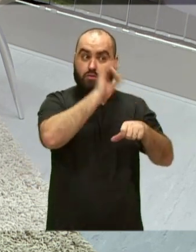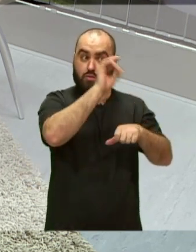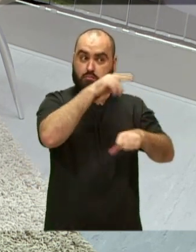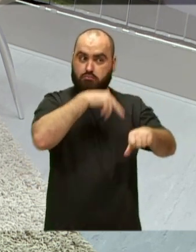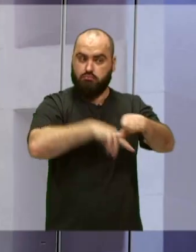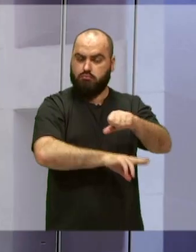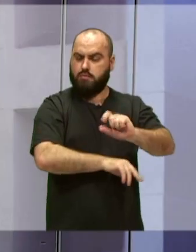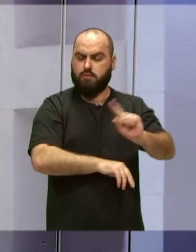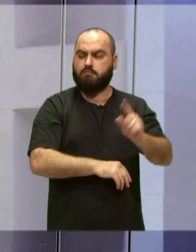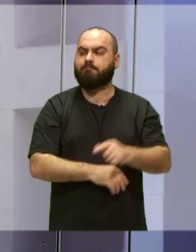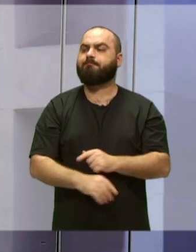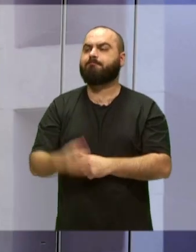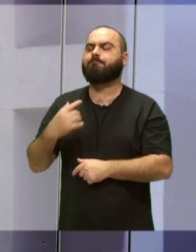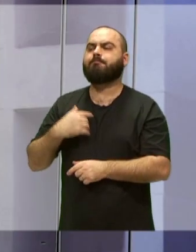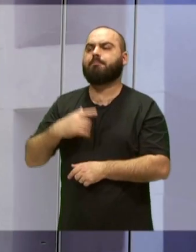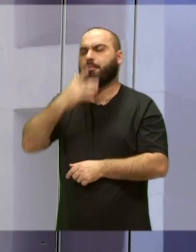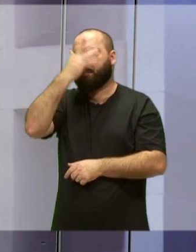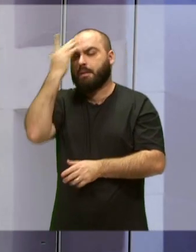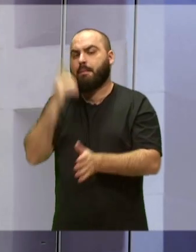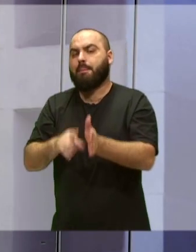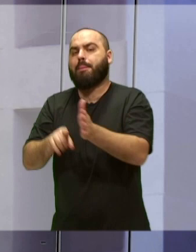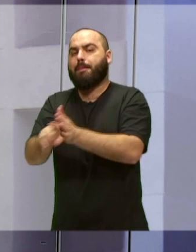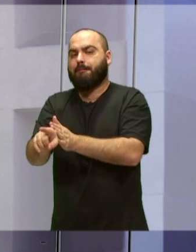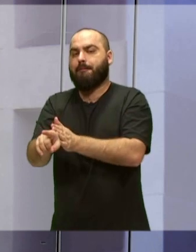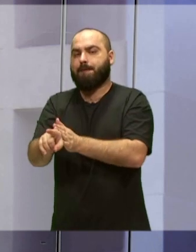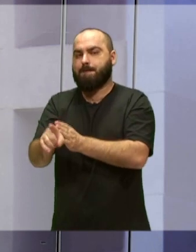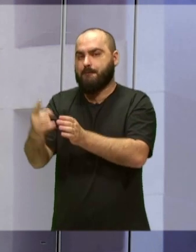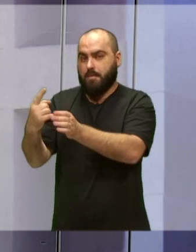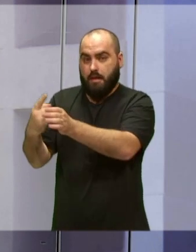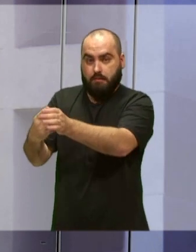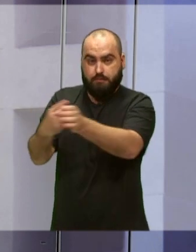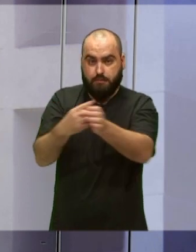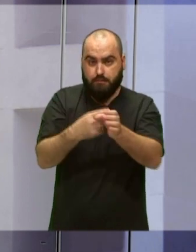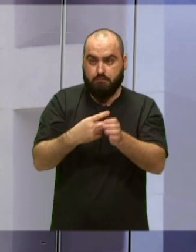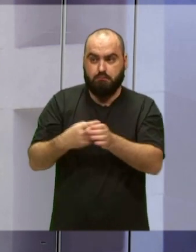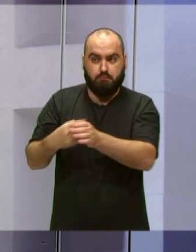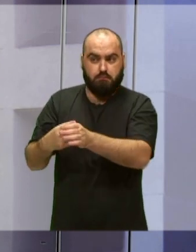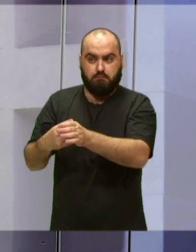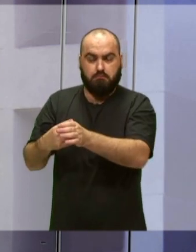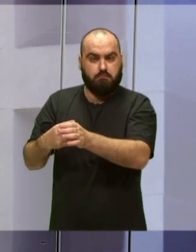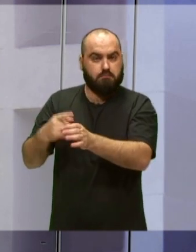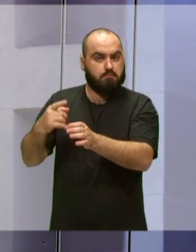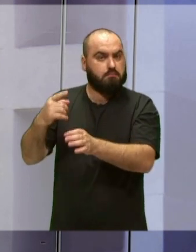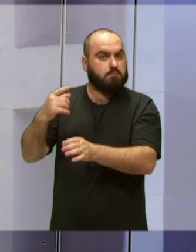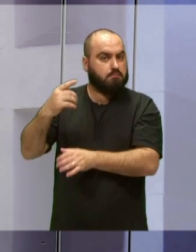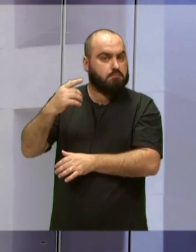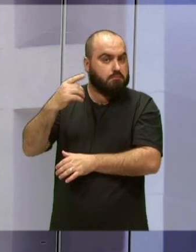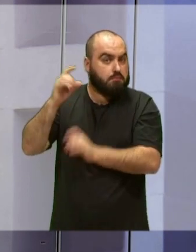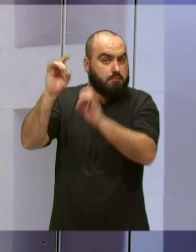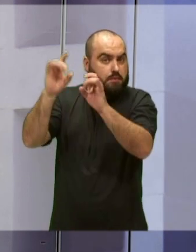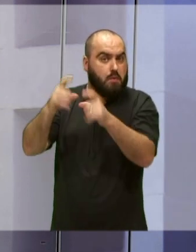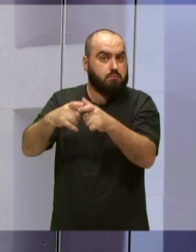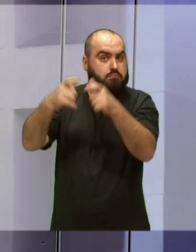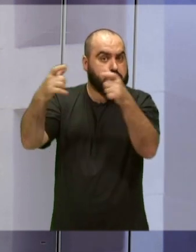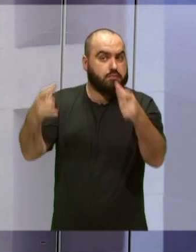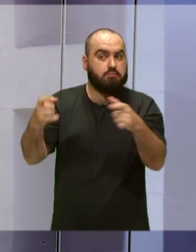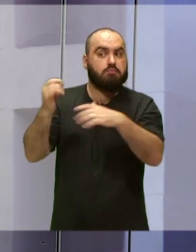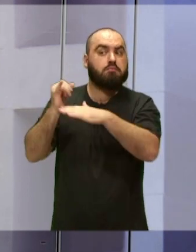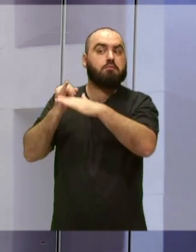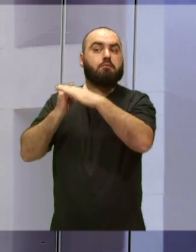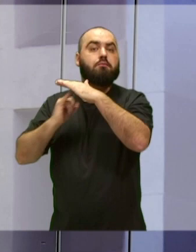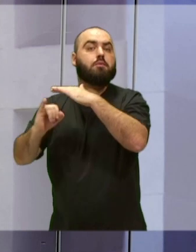uma pesquisa Maurício em relação à questão das grandes cidades as grandes Metrópolis em relação a investimento os